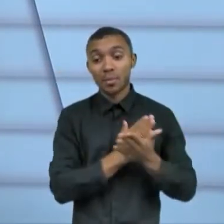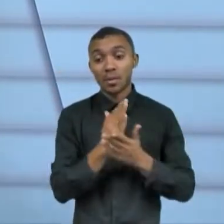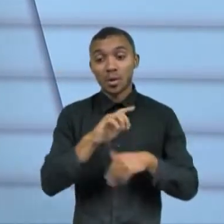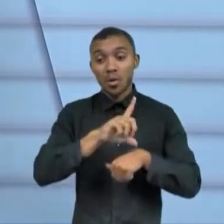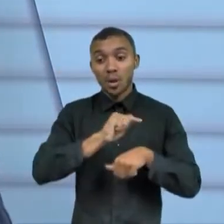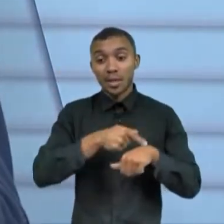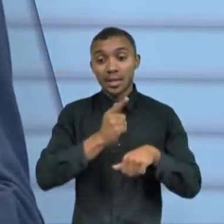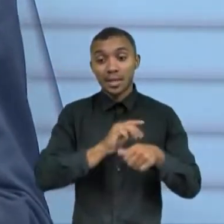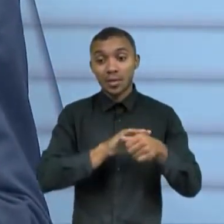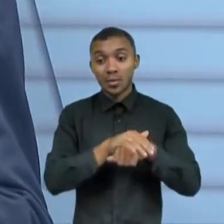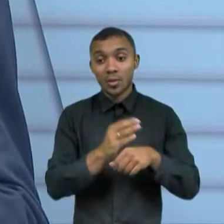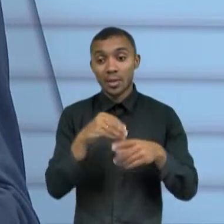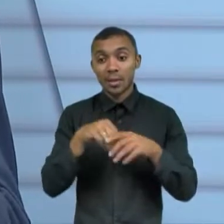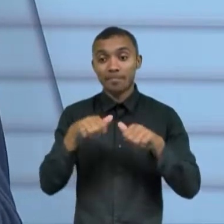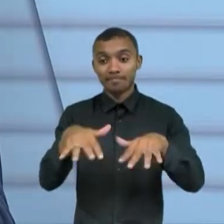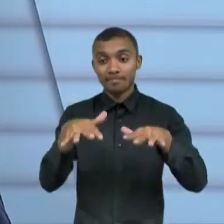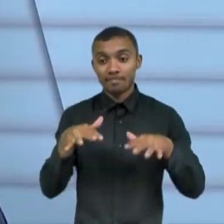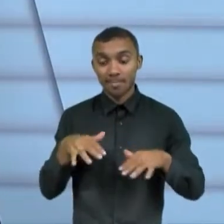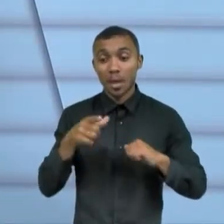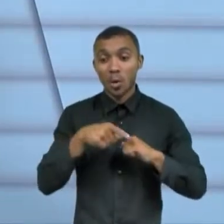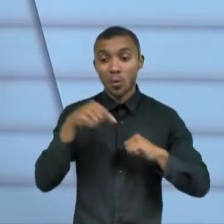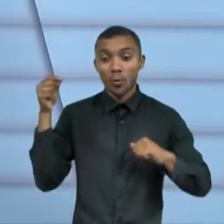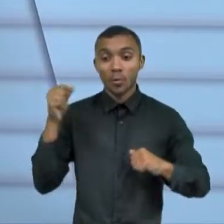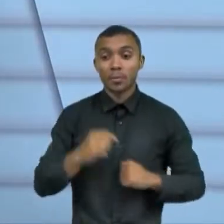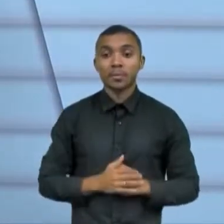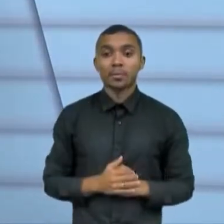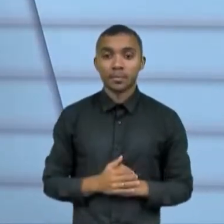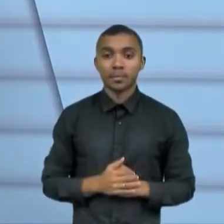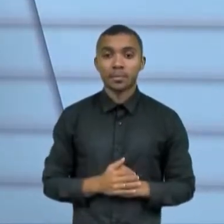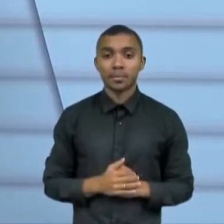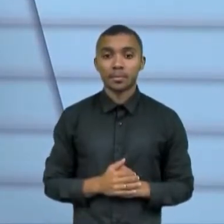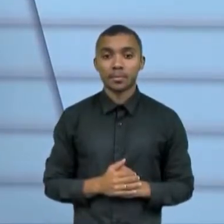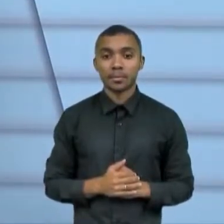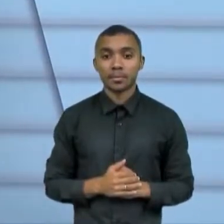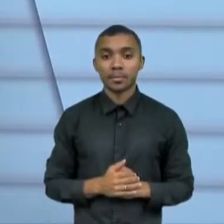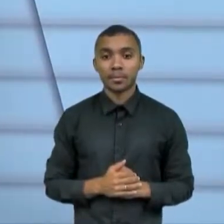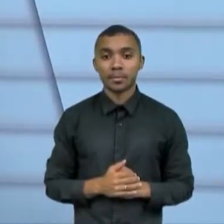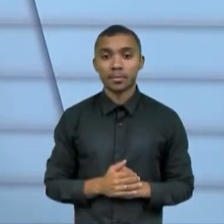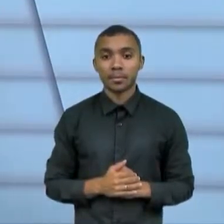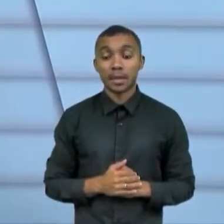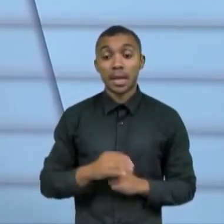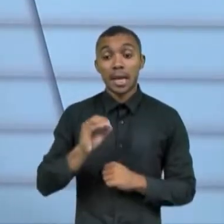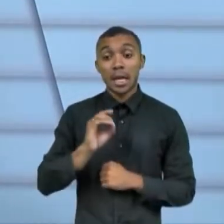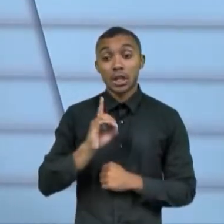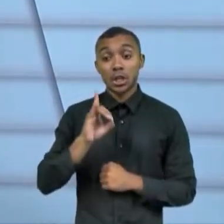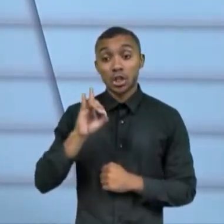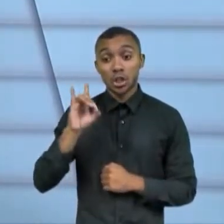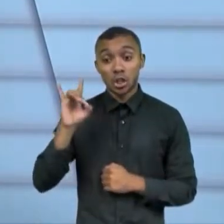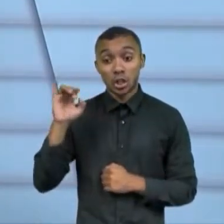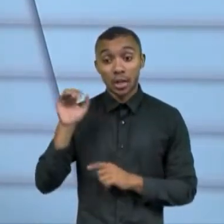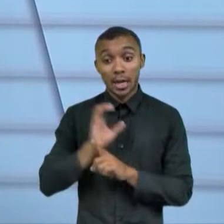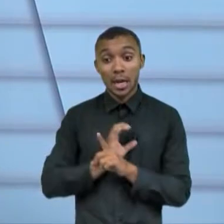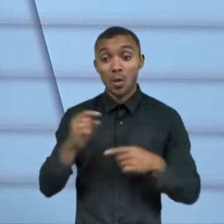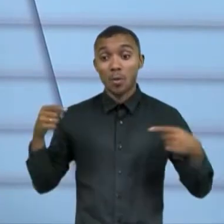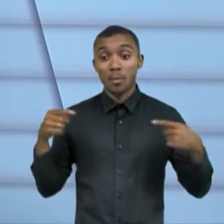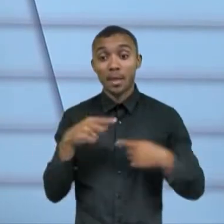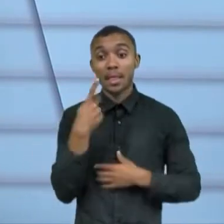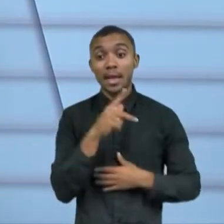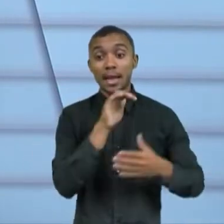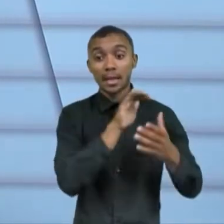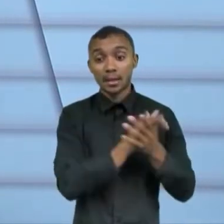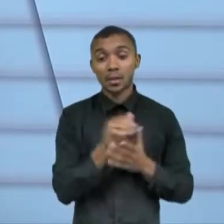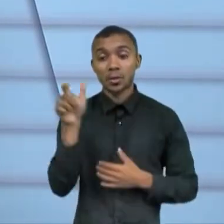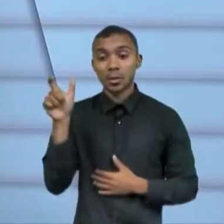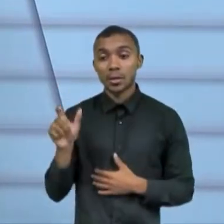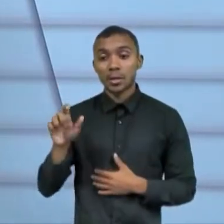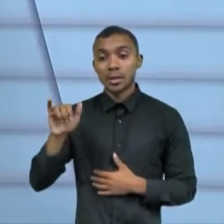7 da noite, na Biblioteca Central da Unifor. Um detalhe é que essa data é a data do aniversário do casamento do Edson Queiroz com a